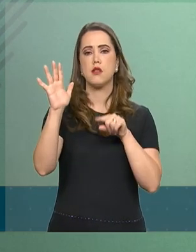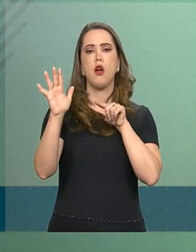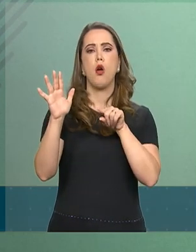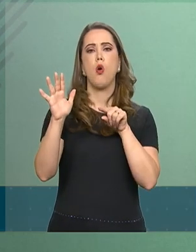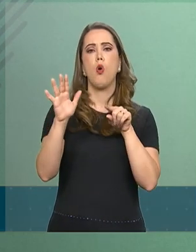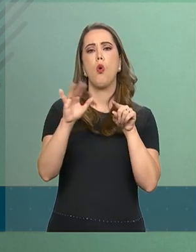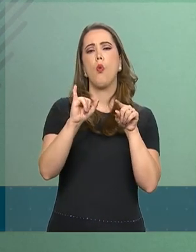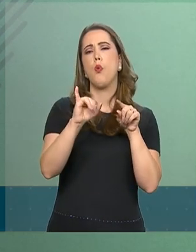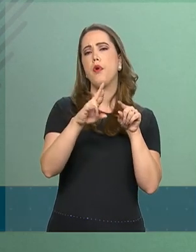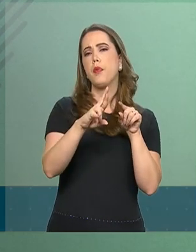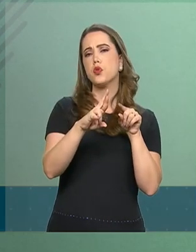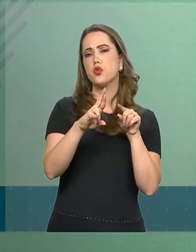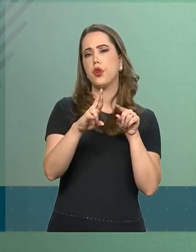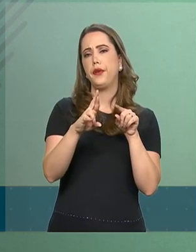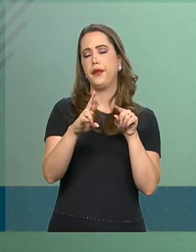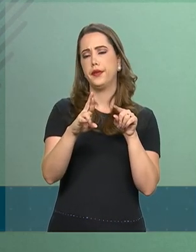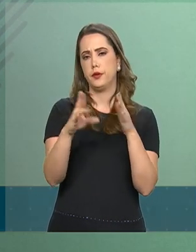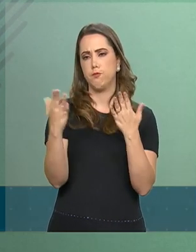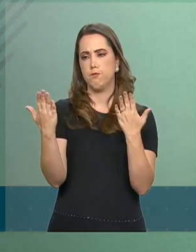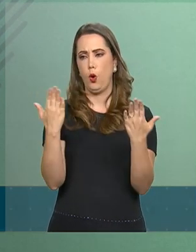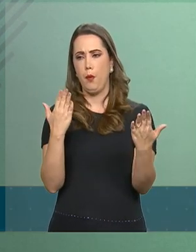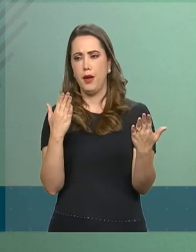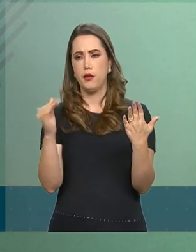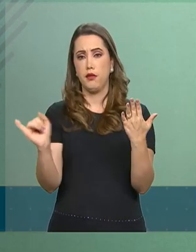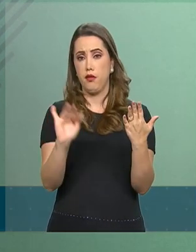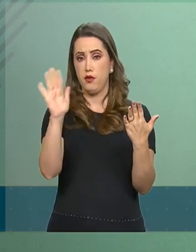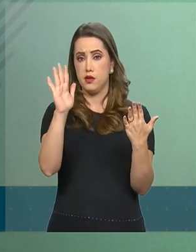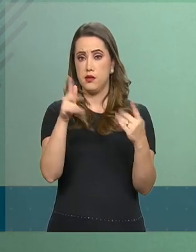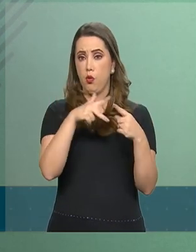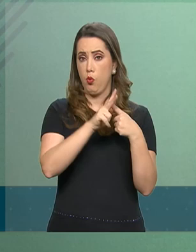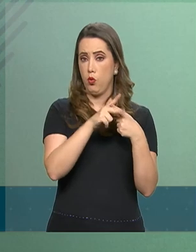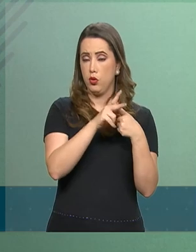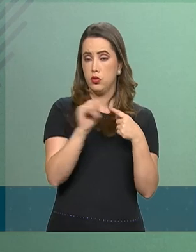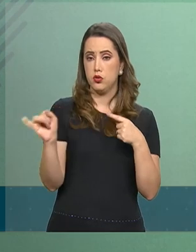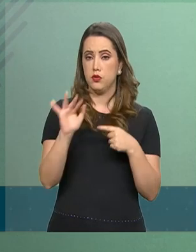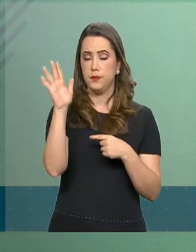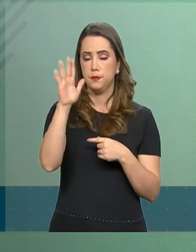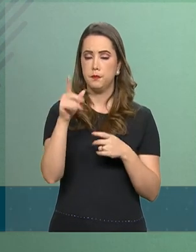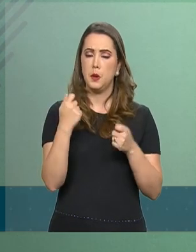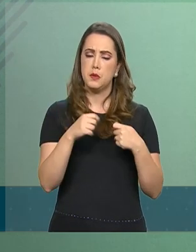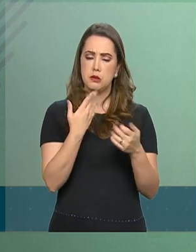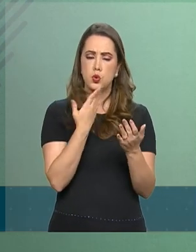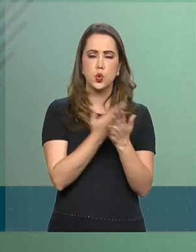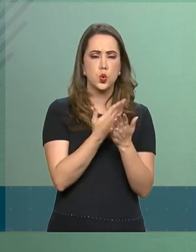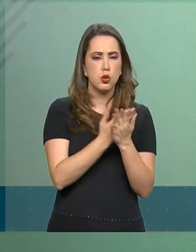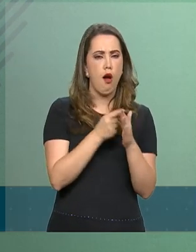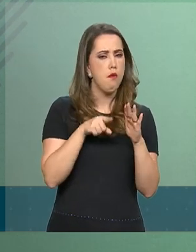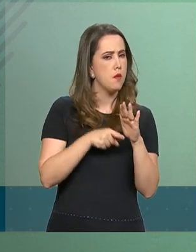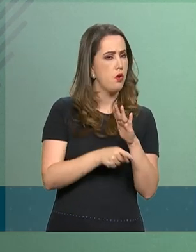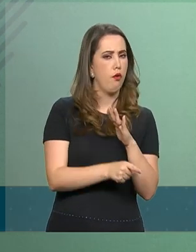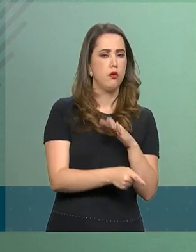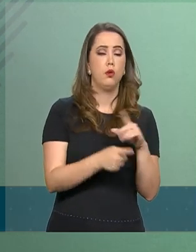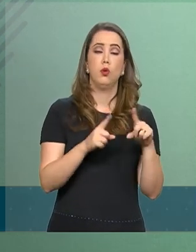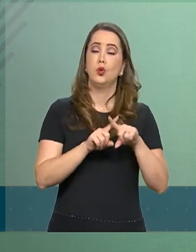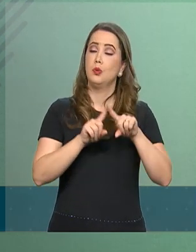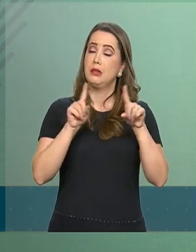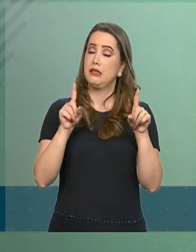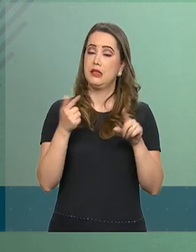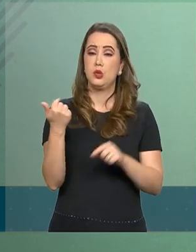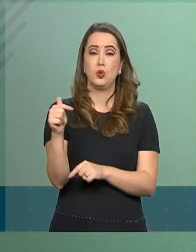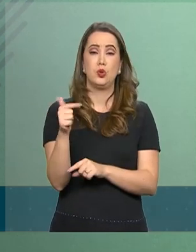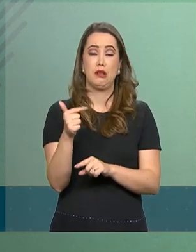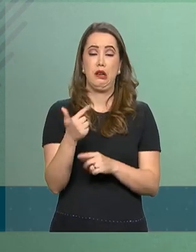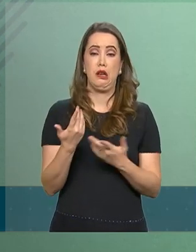detalhes técnicos precisarão ser é como é natural não era tão sensível estudados com profundidade para que não haja um